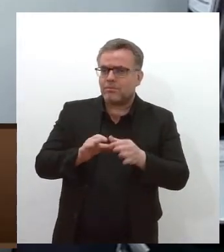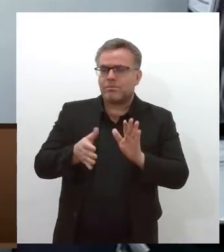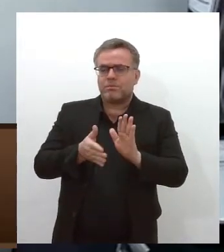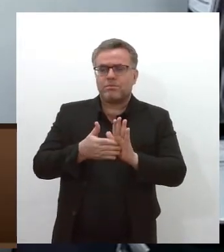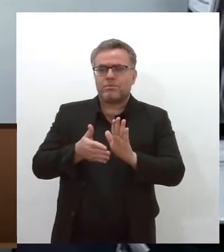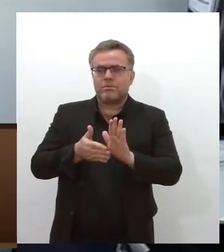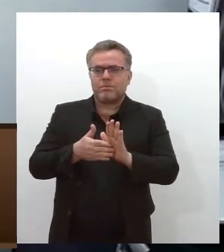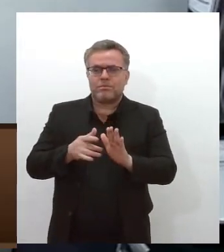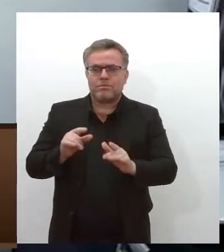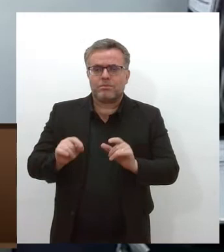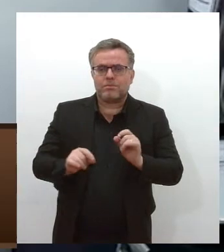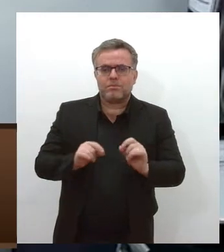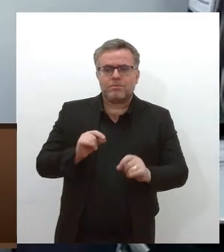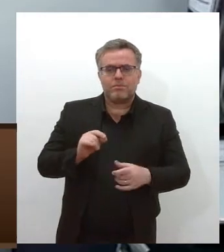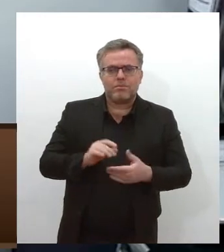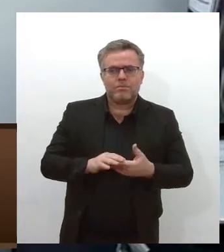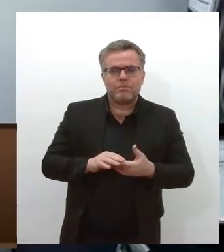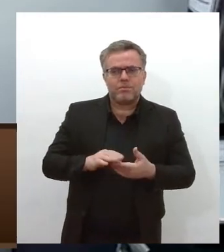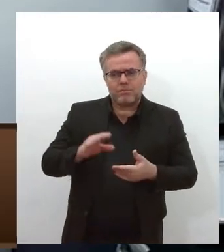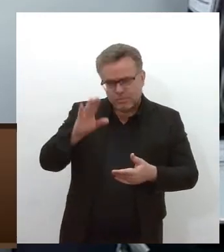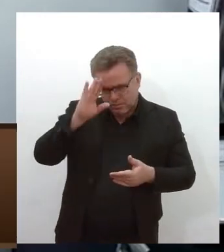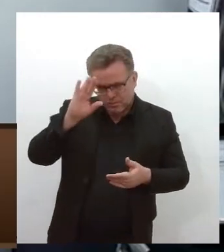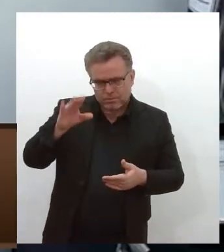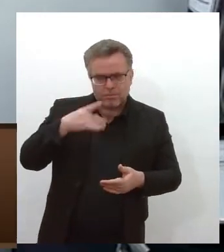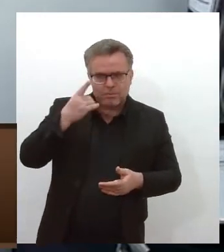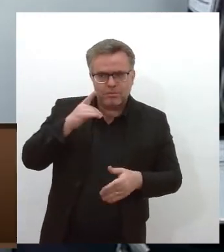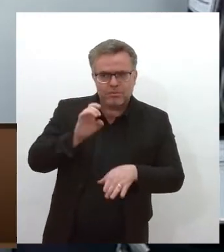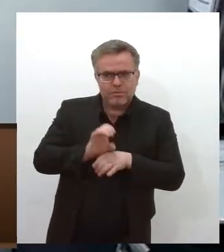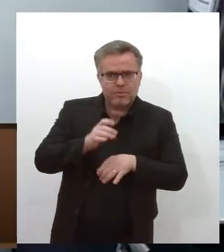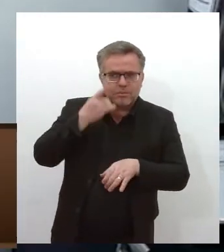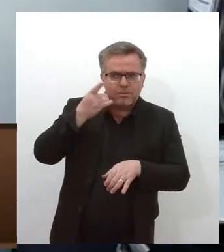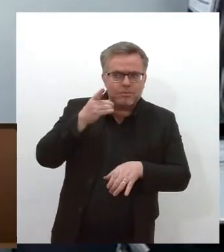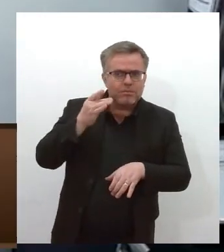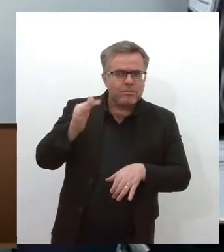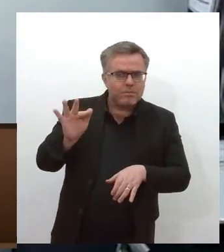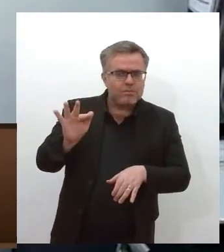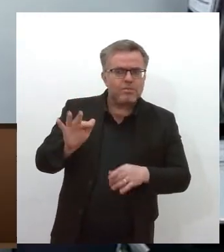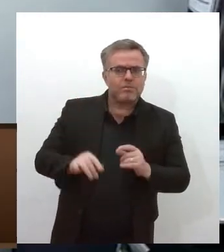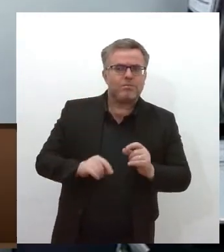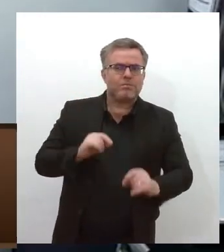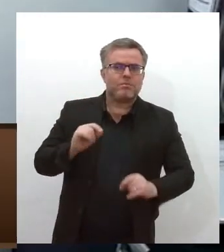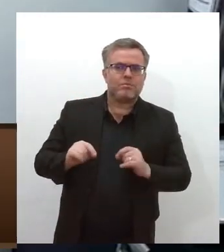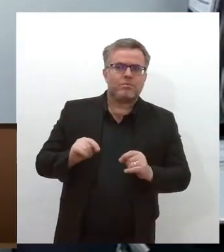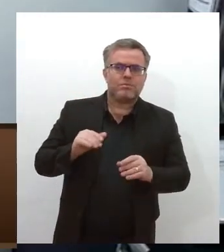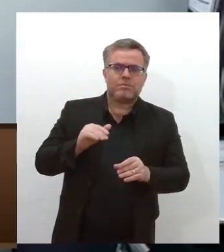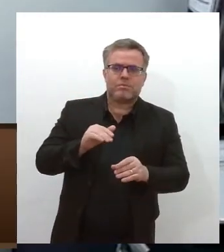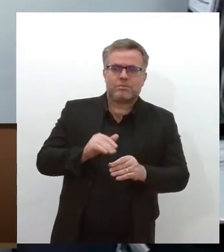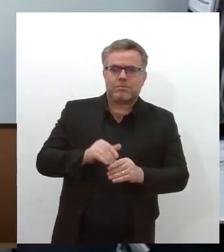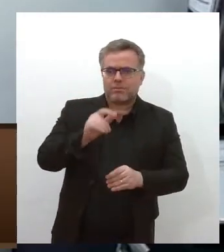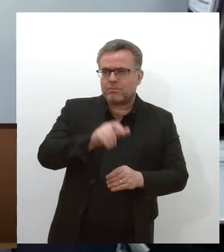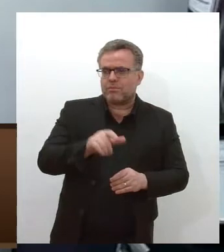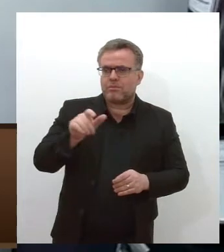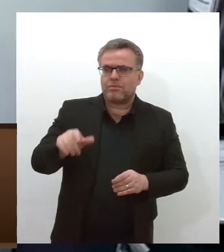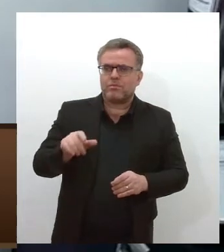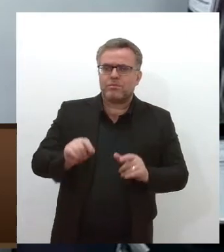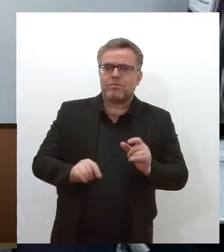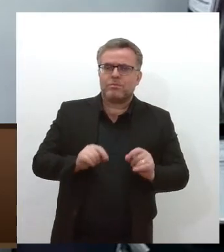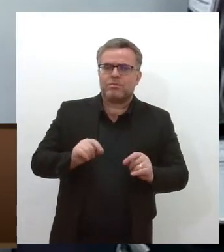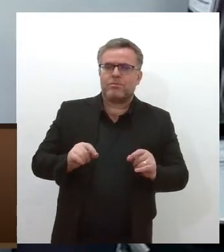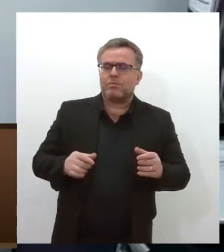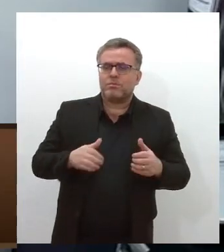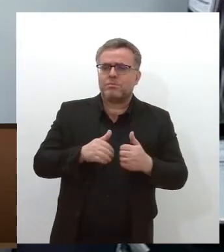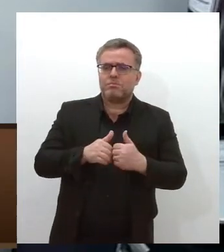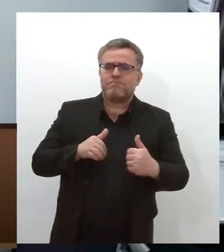para deputado federal e deputado estadual. Por quê? Porque o voto do eleitor ele acaba ficando disperso dentre